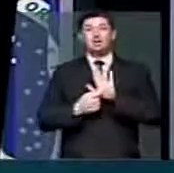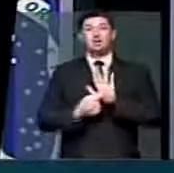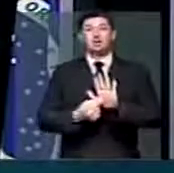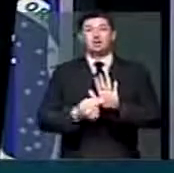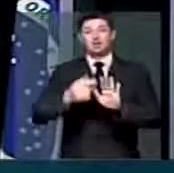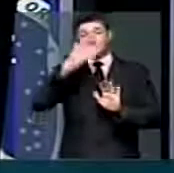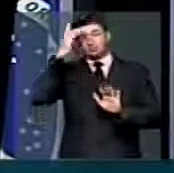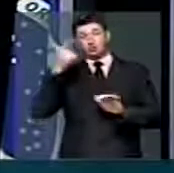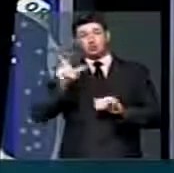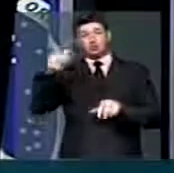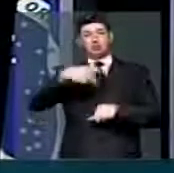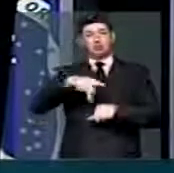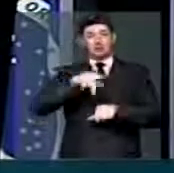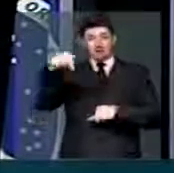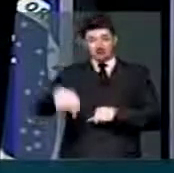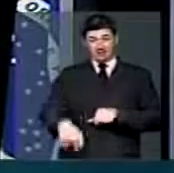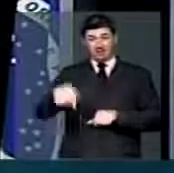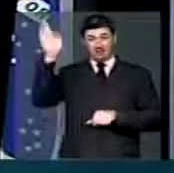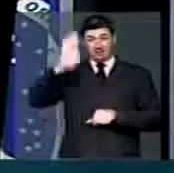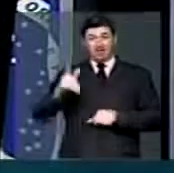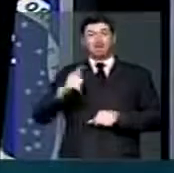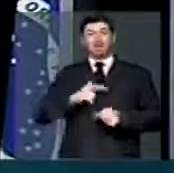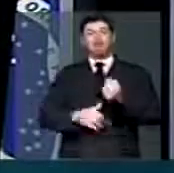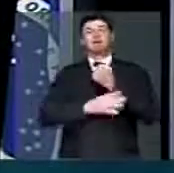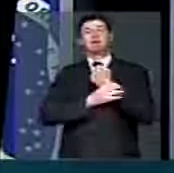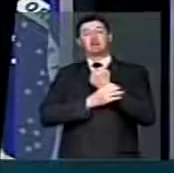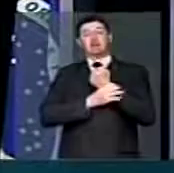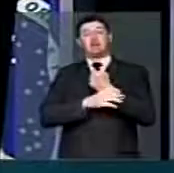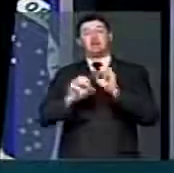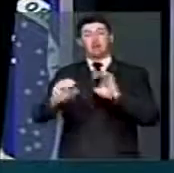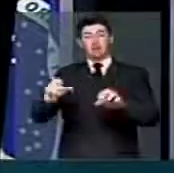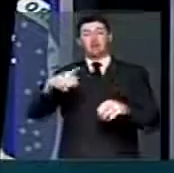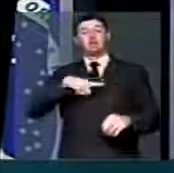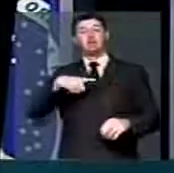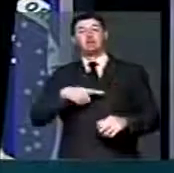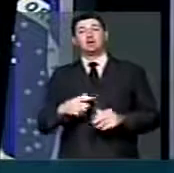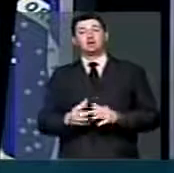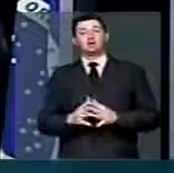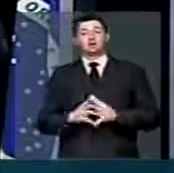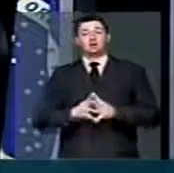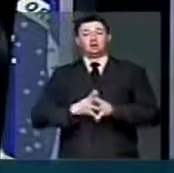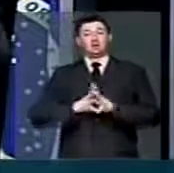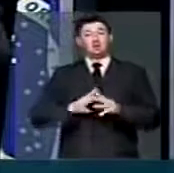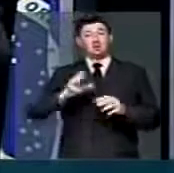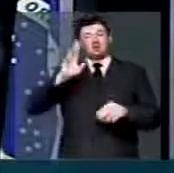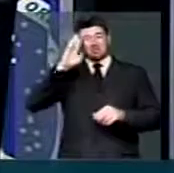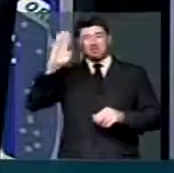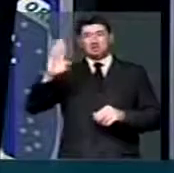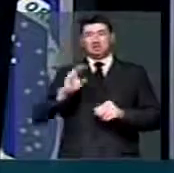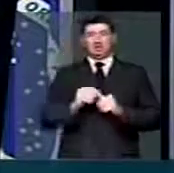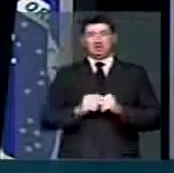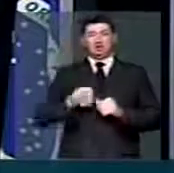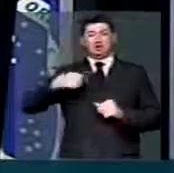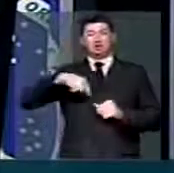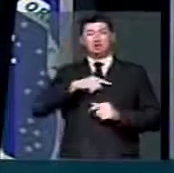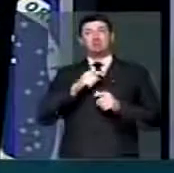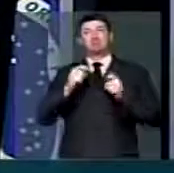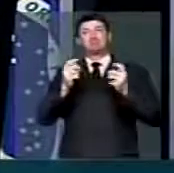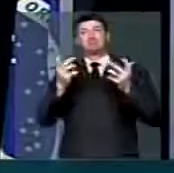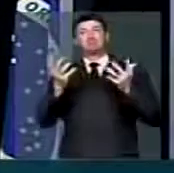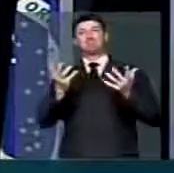os estrangeiros que nesse país tem segurança, tem educação, e principalmente a gente